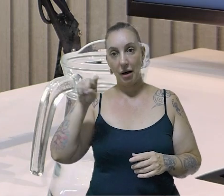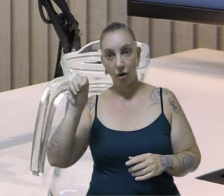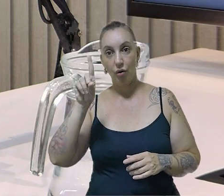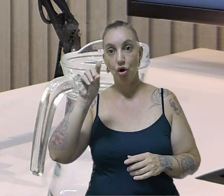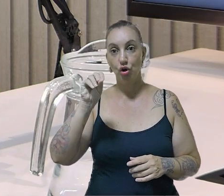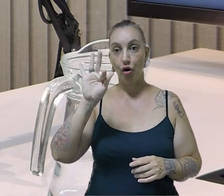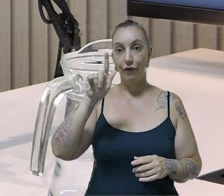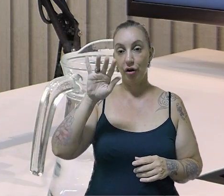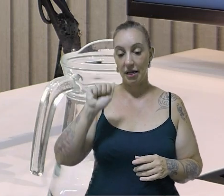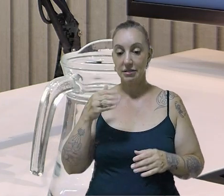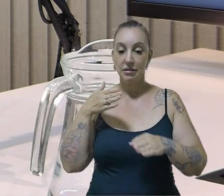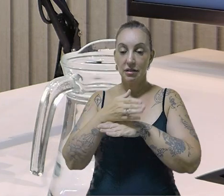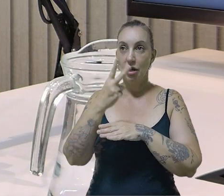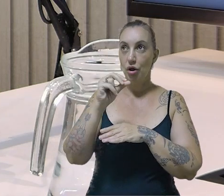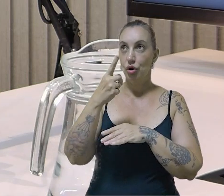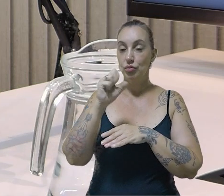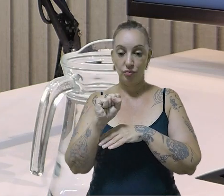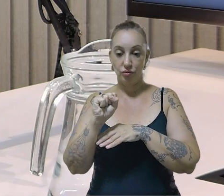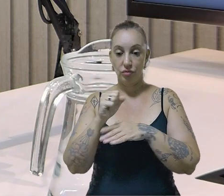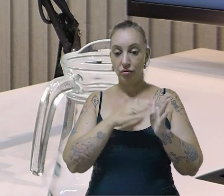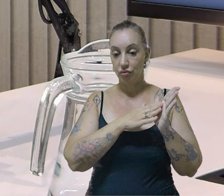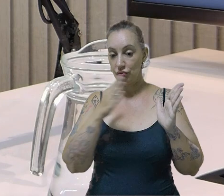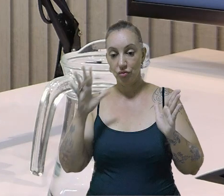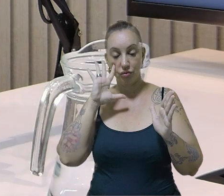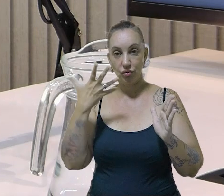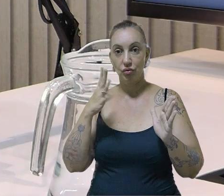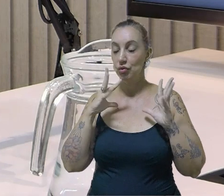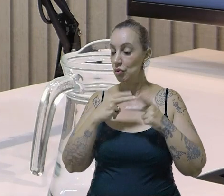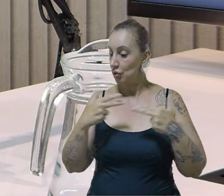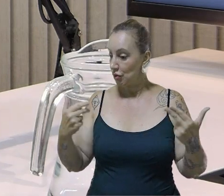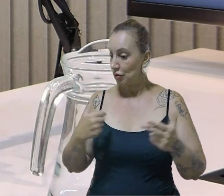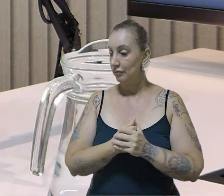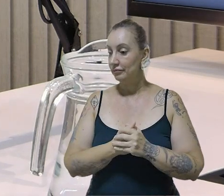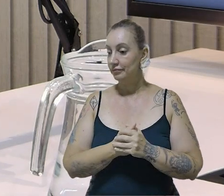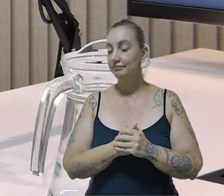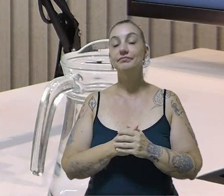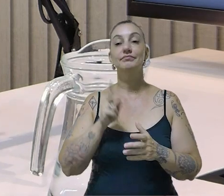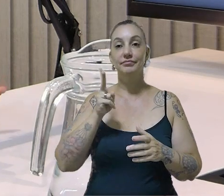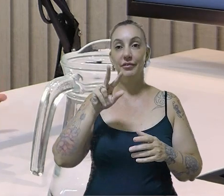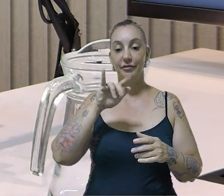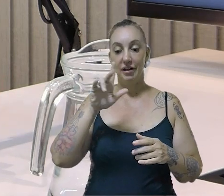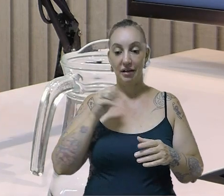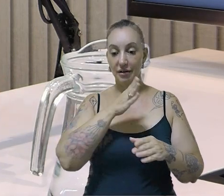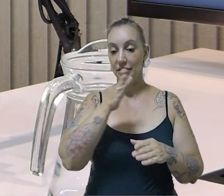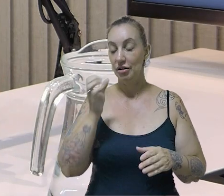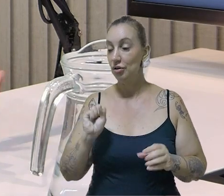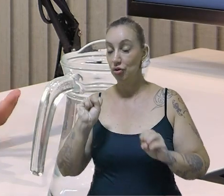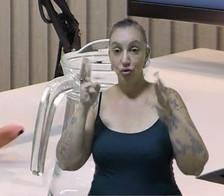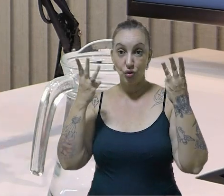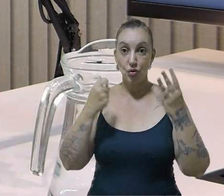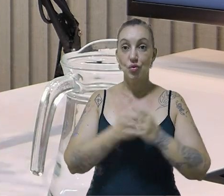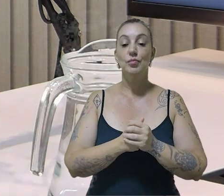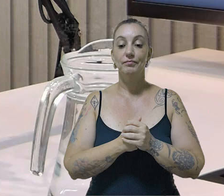entrei lá em 2018 ou seja tudo estava acontecendo em 2018 tudo eu ainda estava no viga eu estava circulando com show